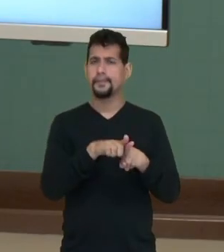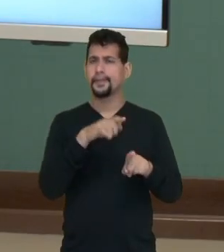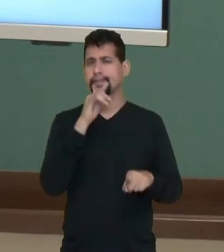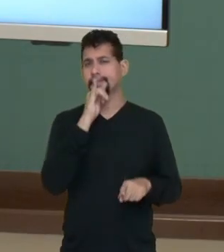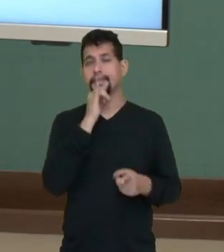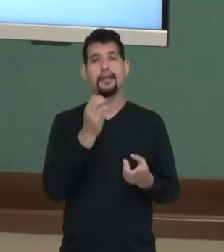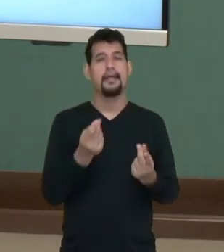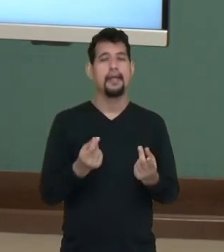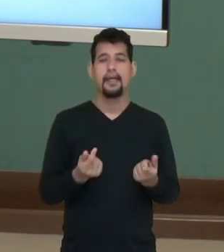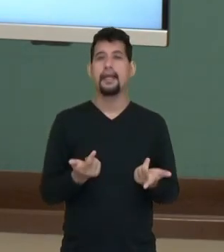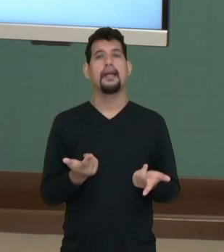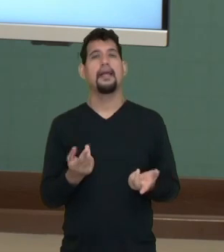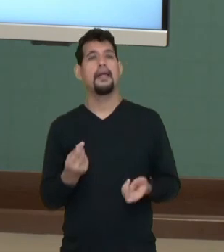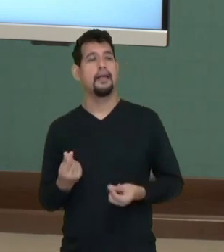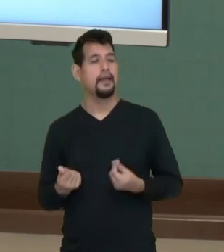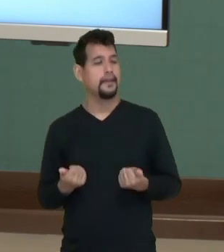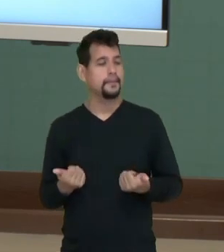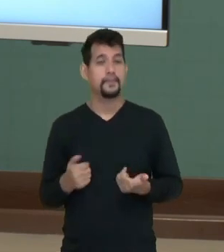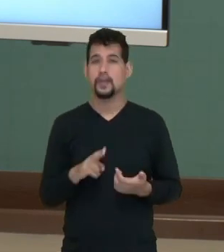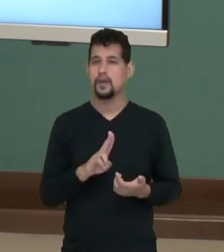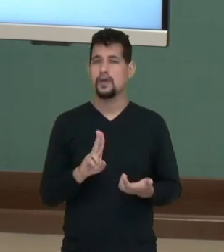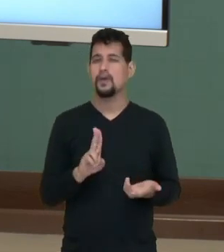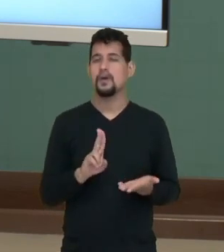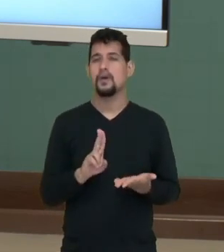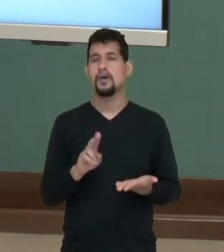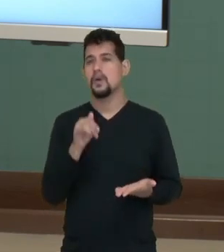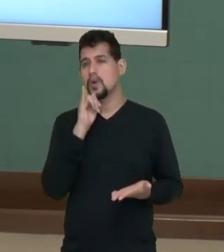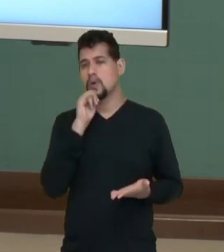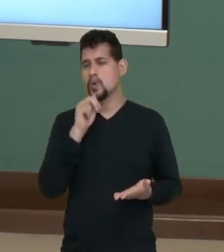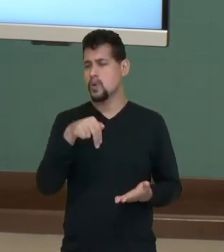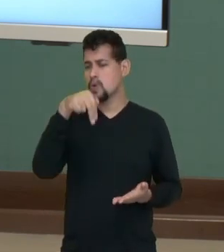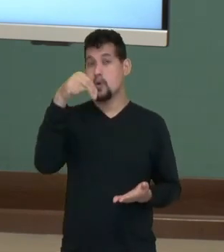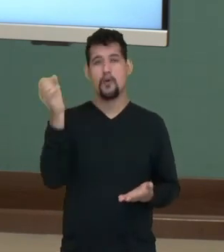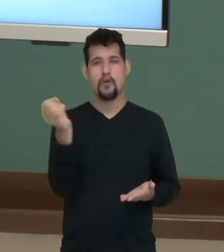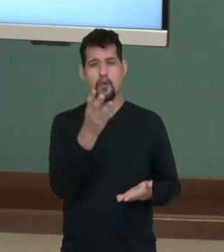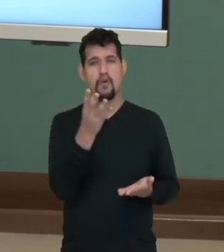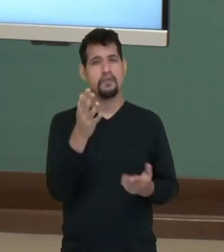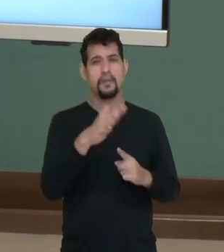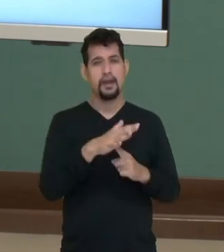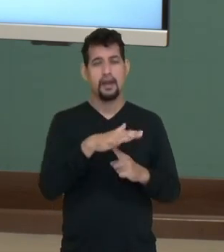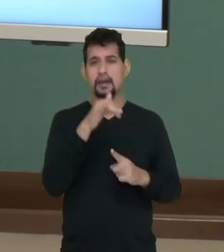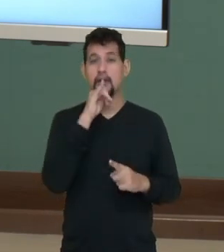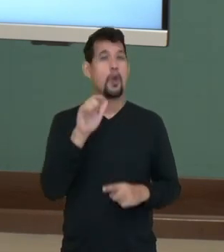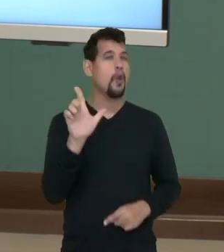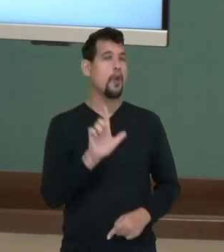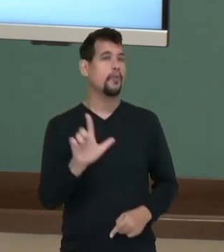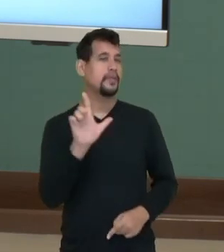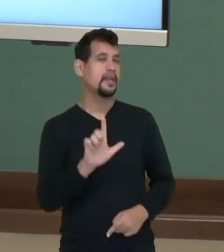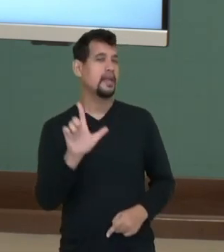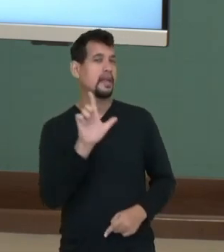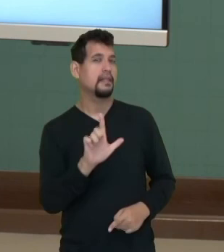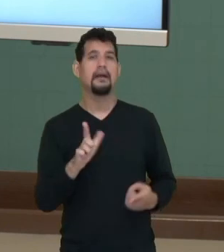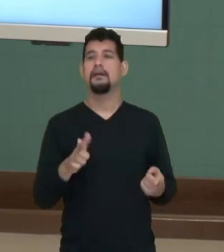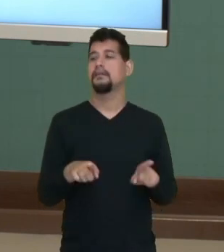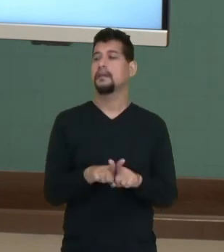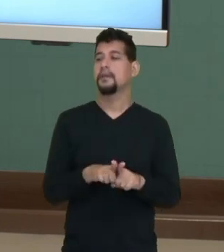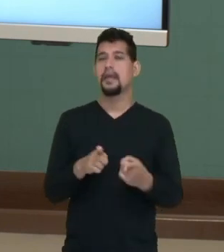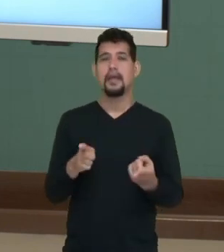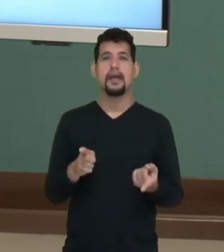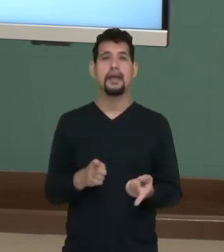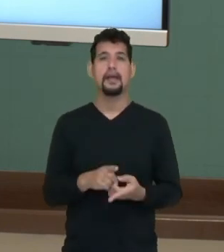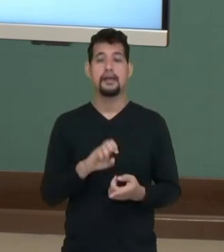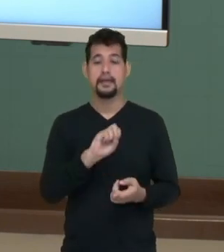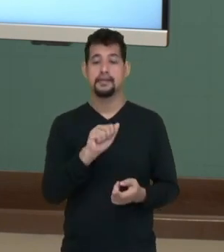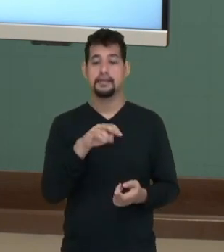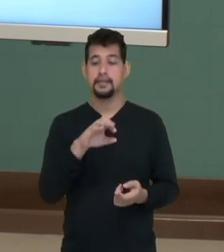de, por exemplo, o norte, norte novo do Paraná, né, a região lá de Londrina, região de Santo Antônio